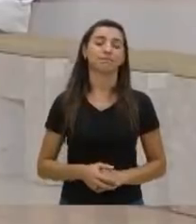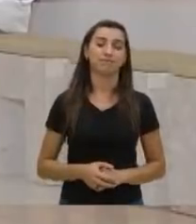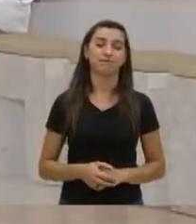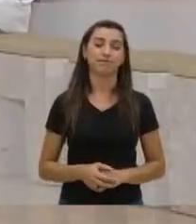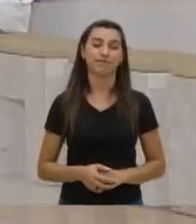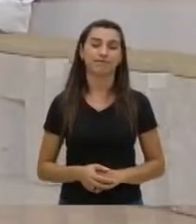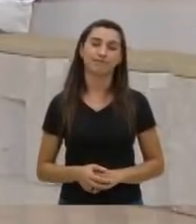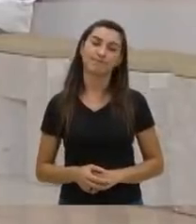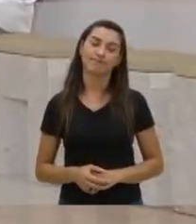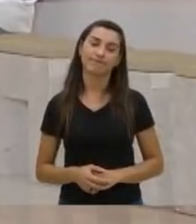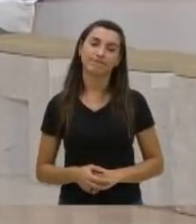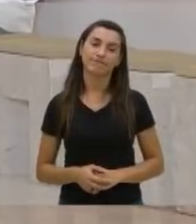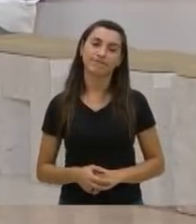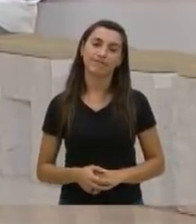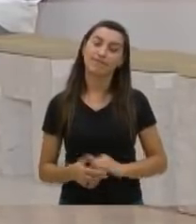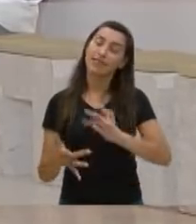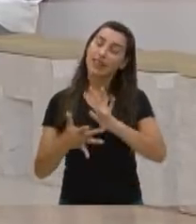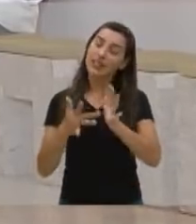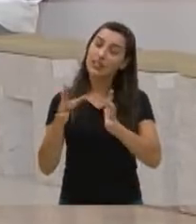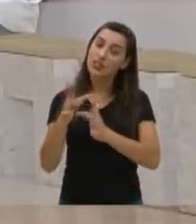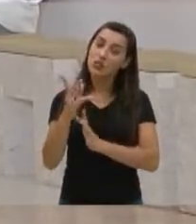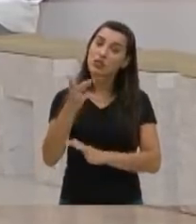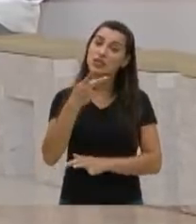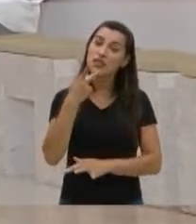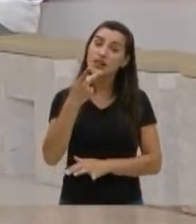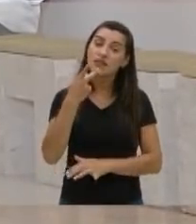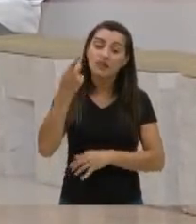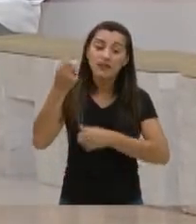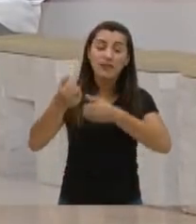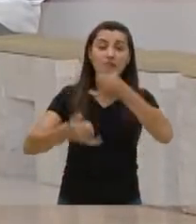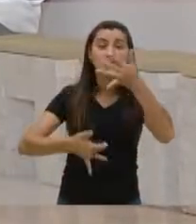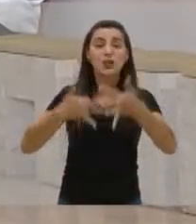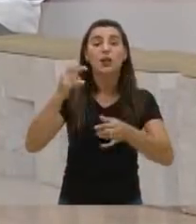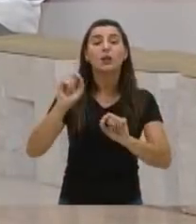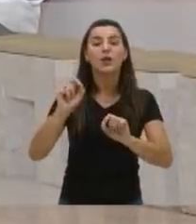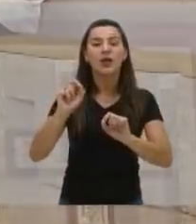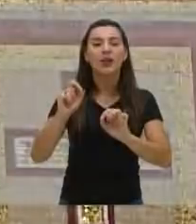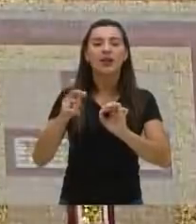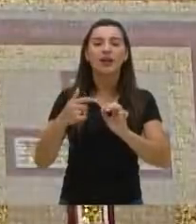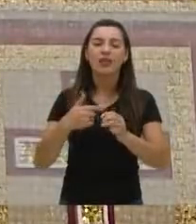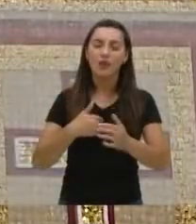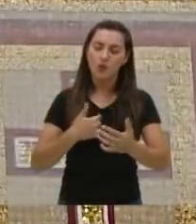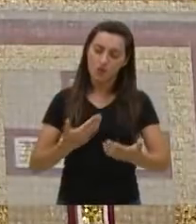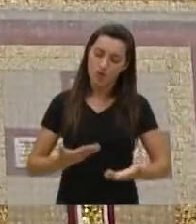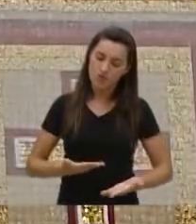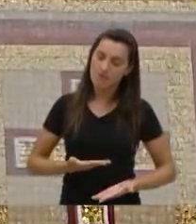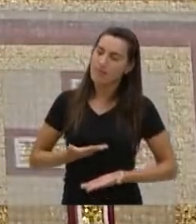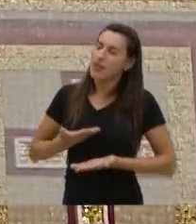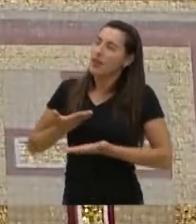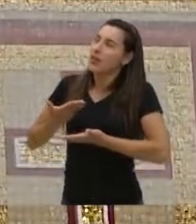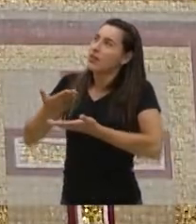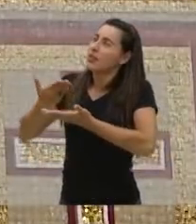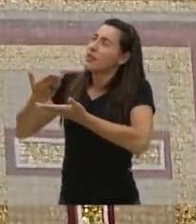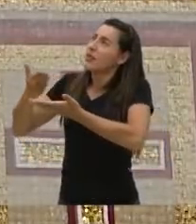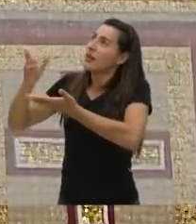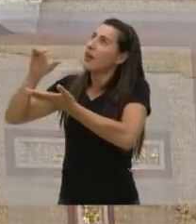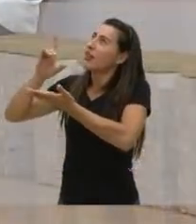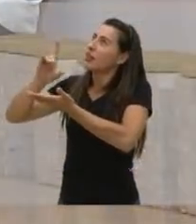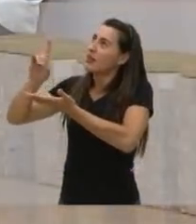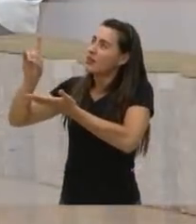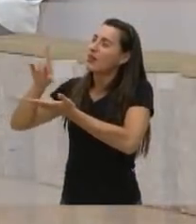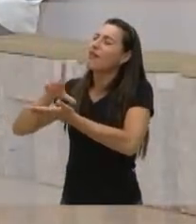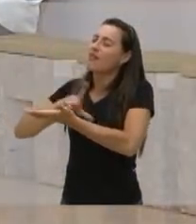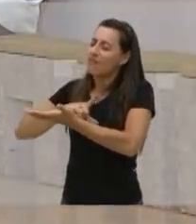Ele está dizendo que o que vai acontecer com Ele é uma entrega ao Pai. E vai produzir